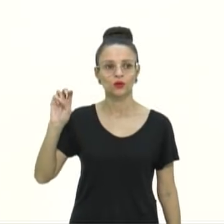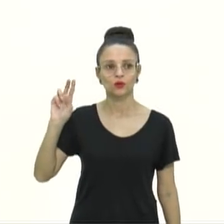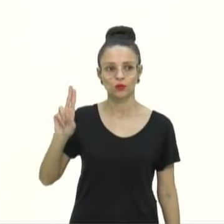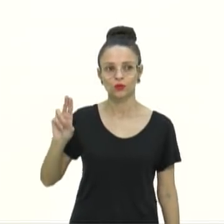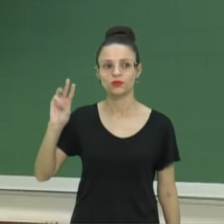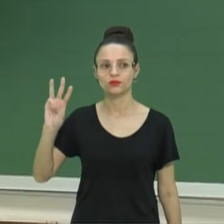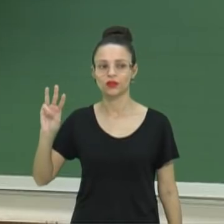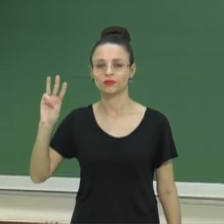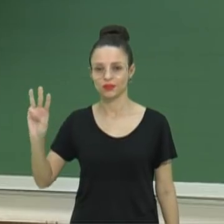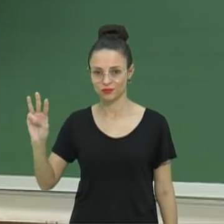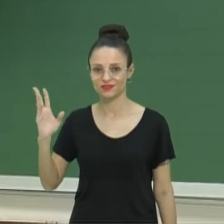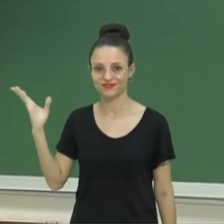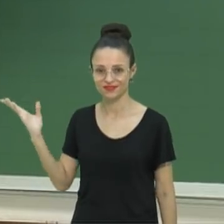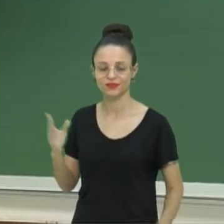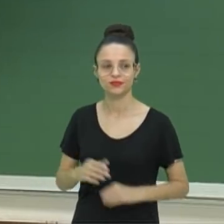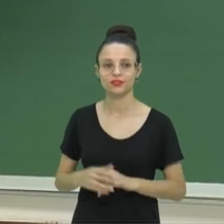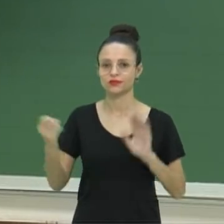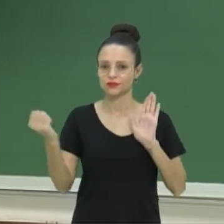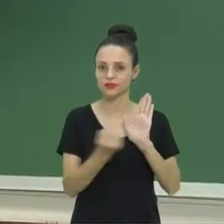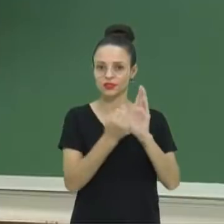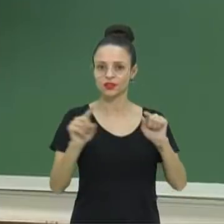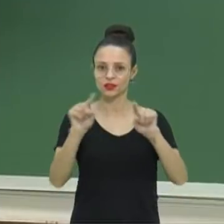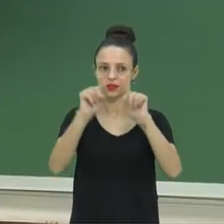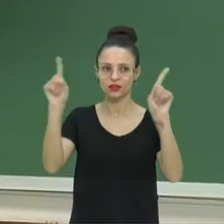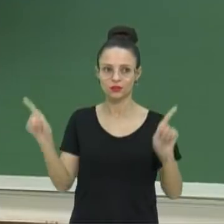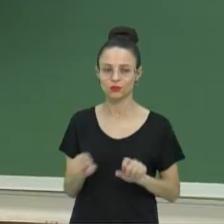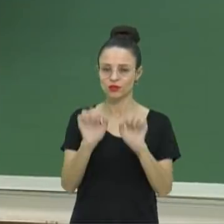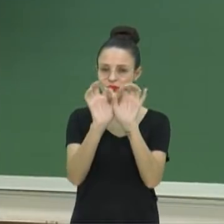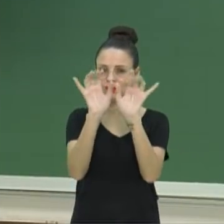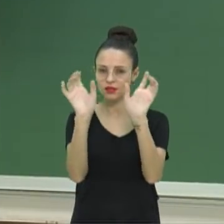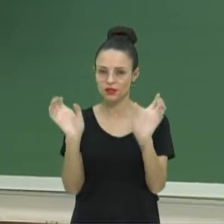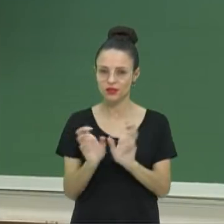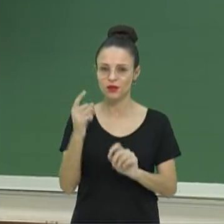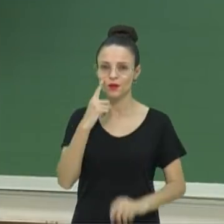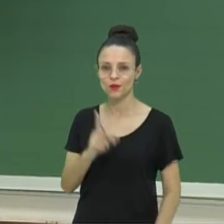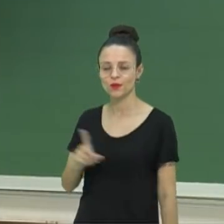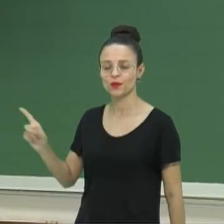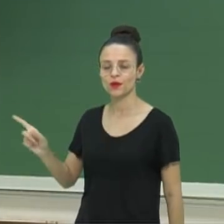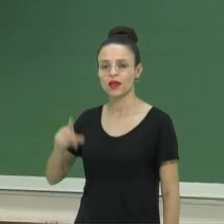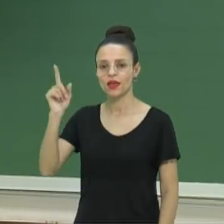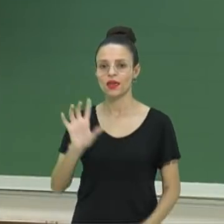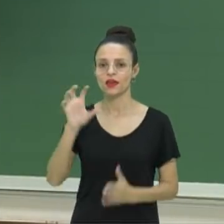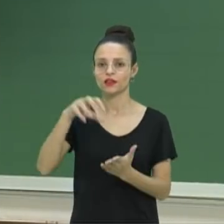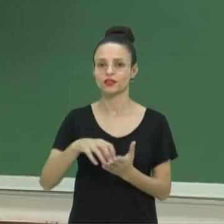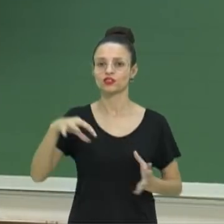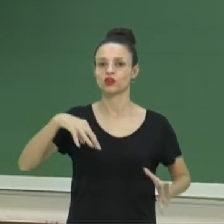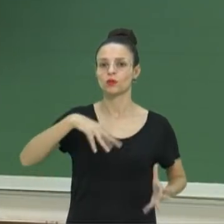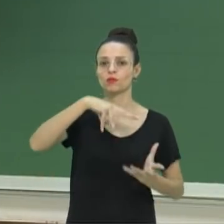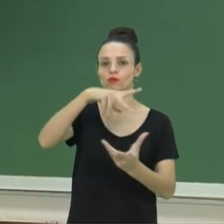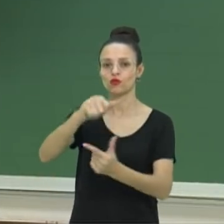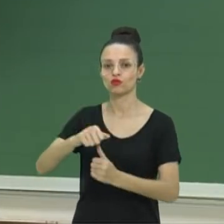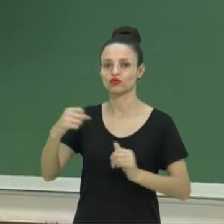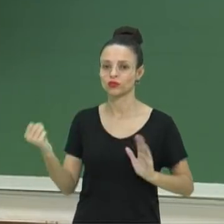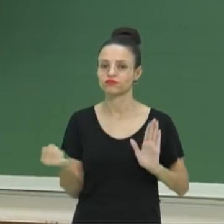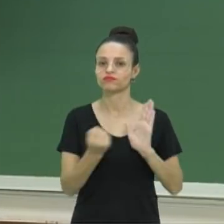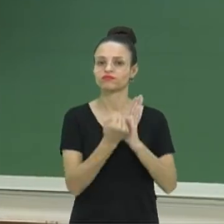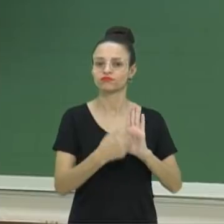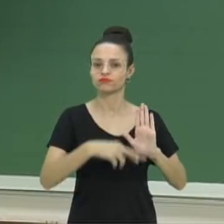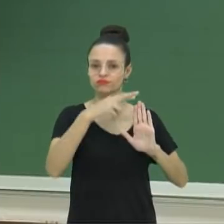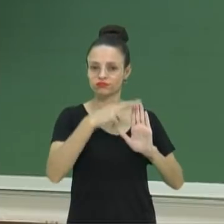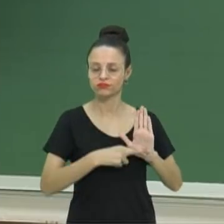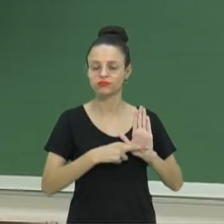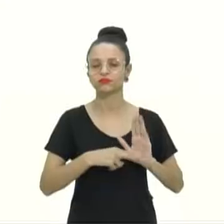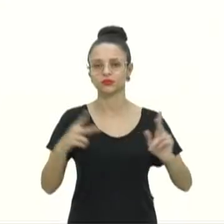como vocês podem ver. Então aqui está o símbolo da entidade, que é a entidade mundial que regulamenta o wrestling, né?